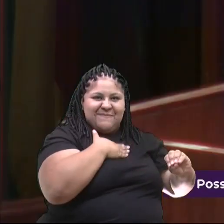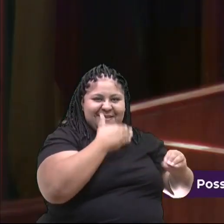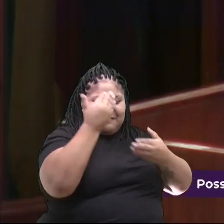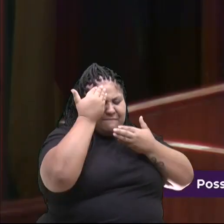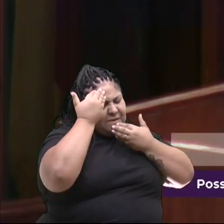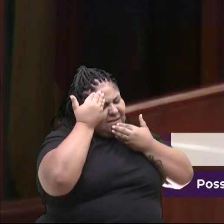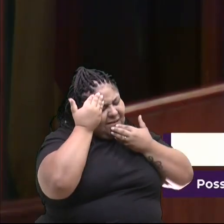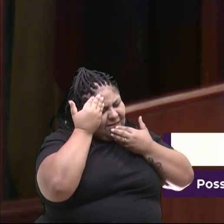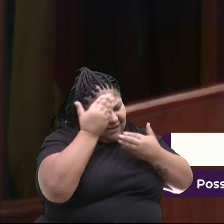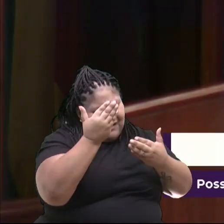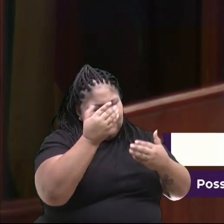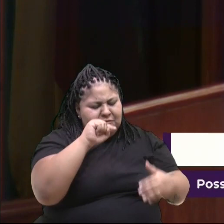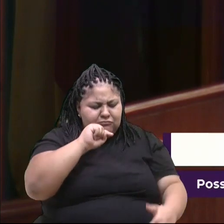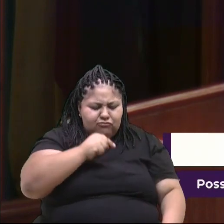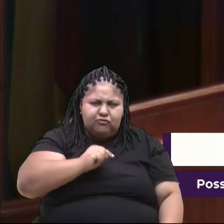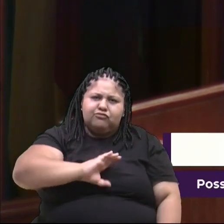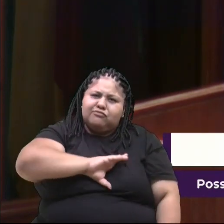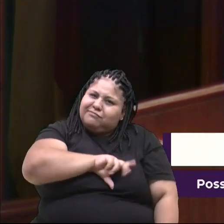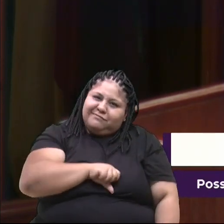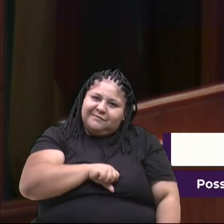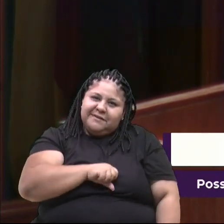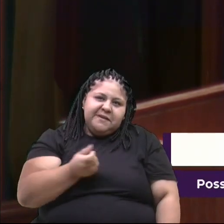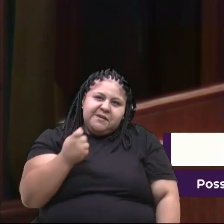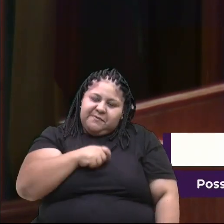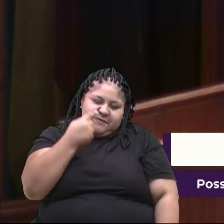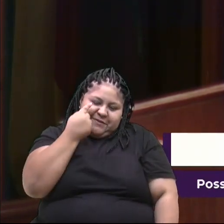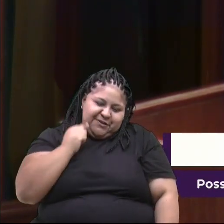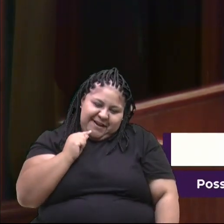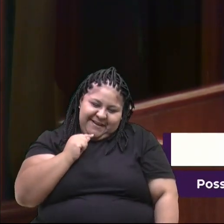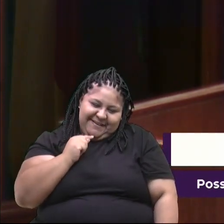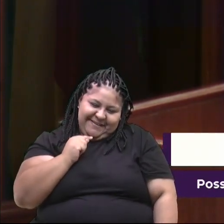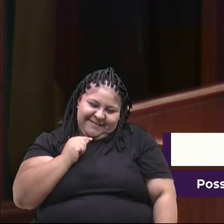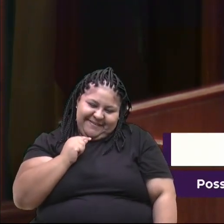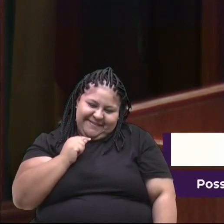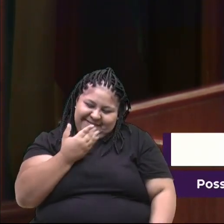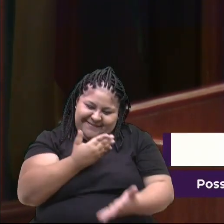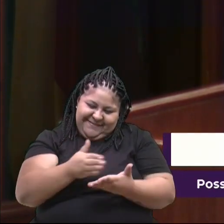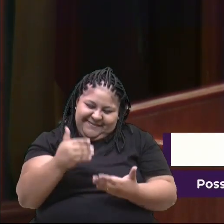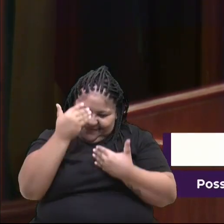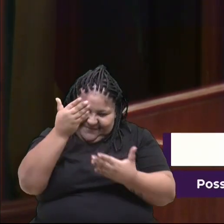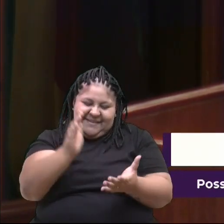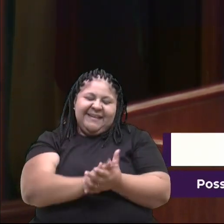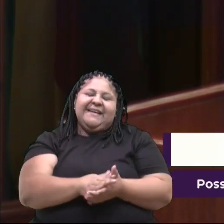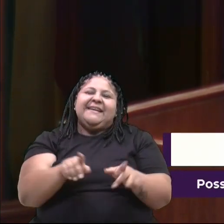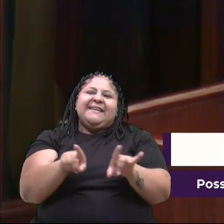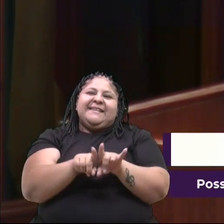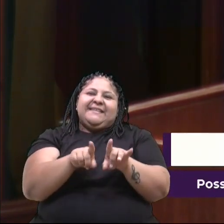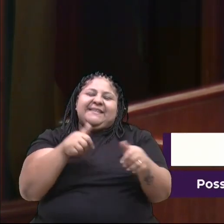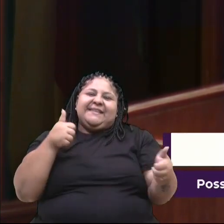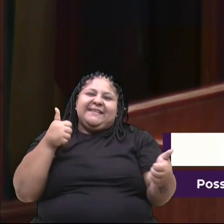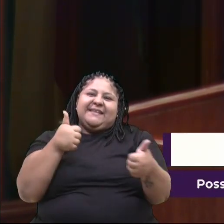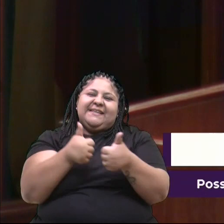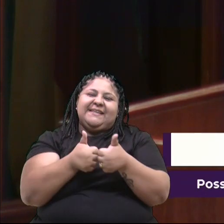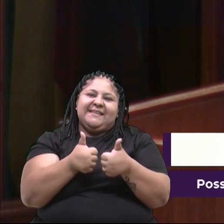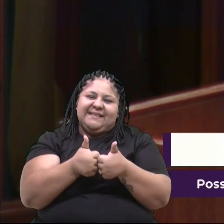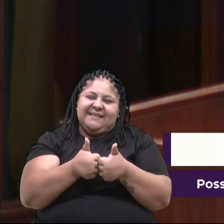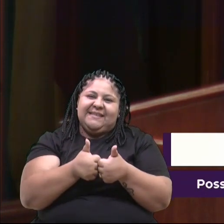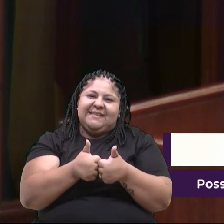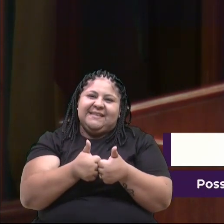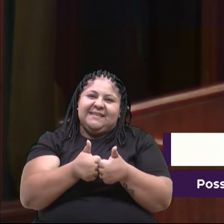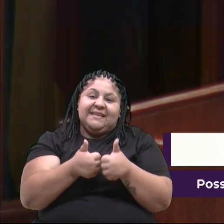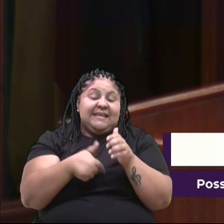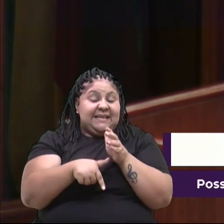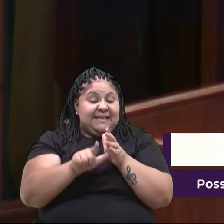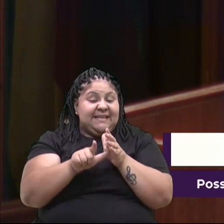De coração. Não precisava ter me feito chorar, mas de resto eu agradeço. Junto comigo hoje também tomam posse, como eu disse